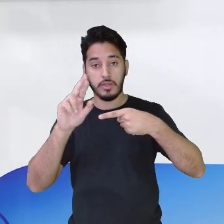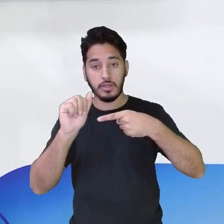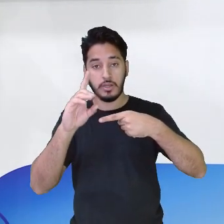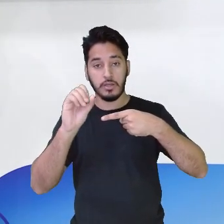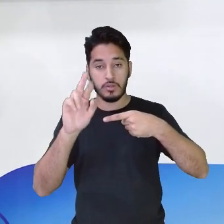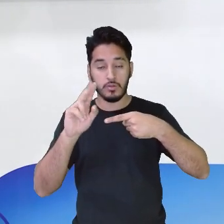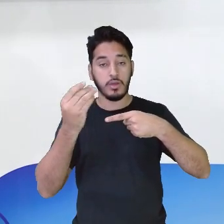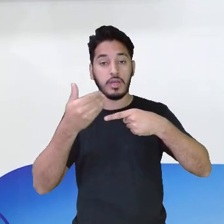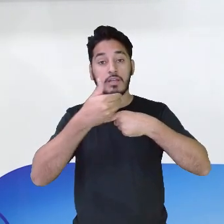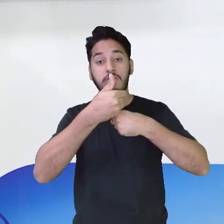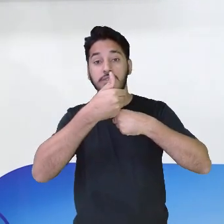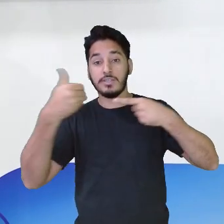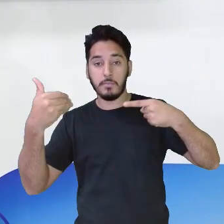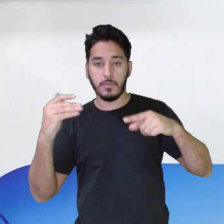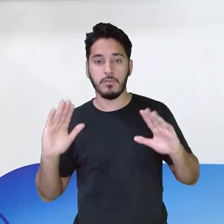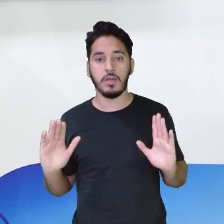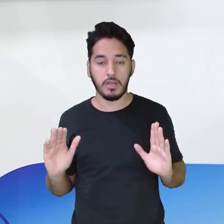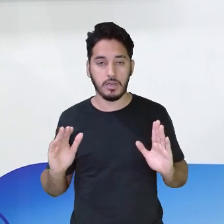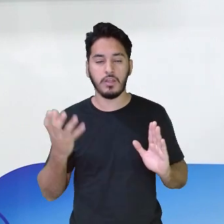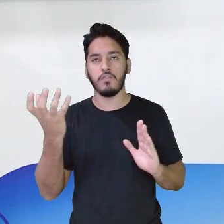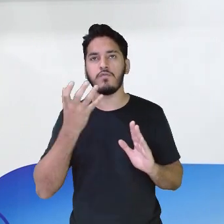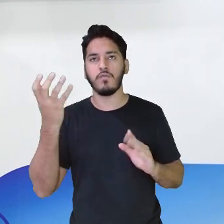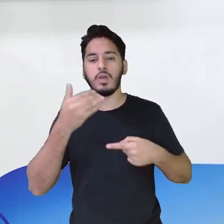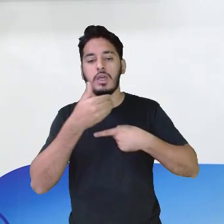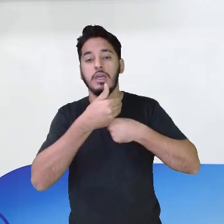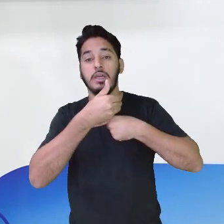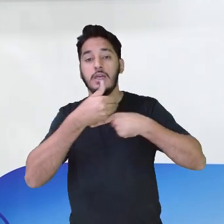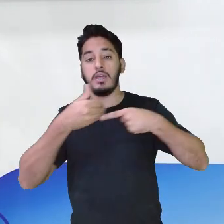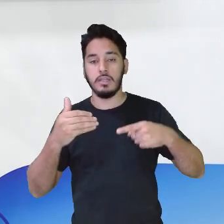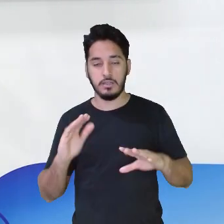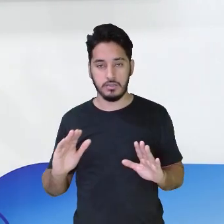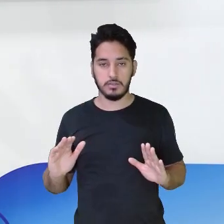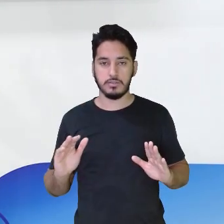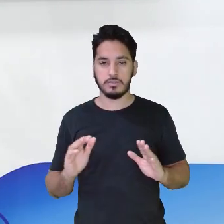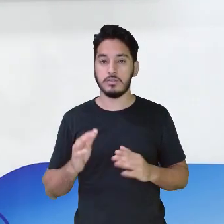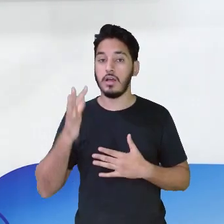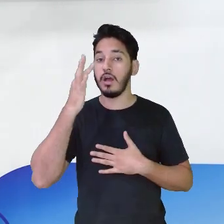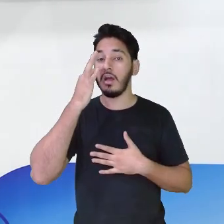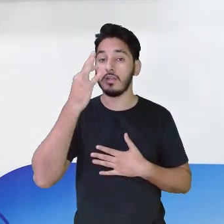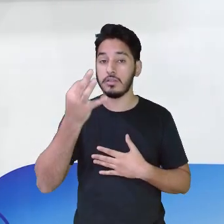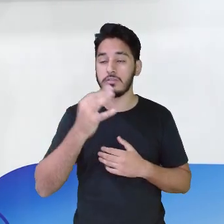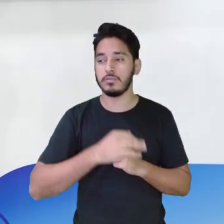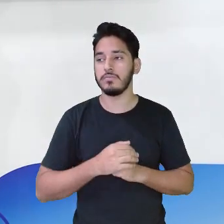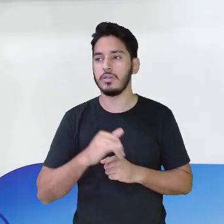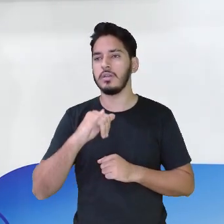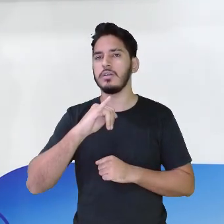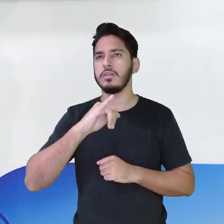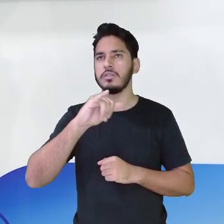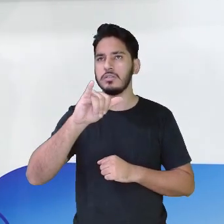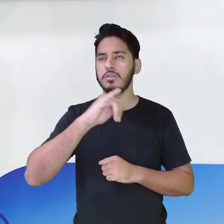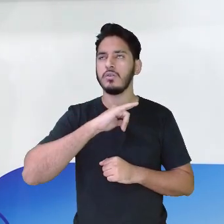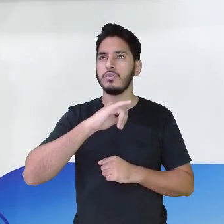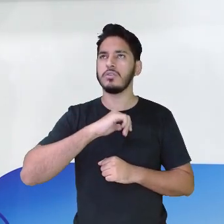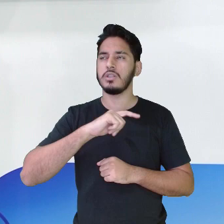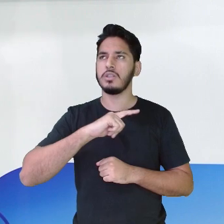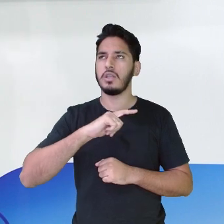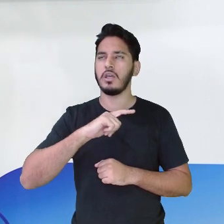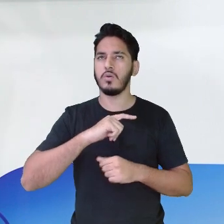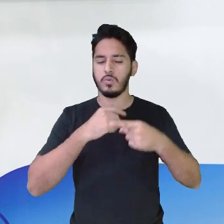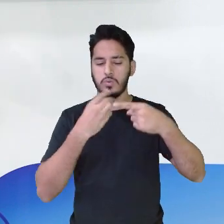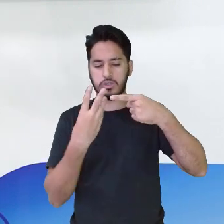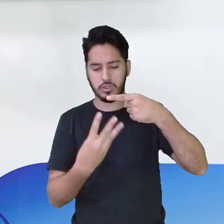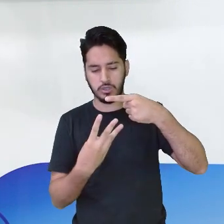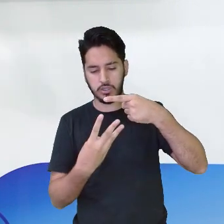vou separar, a parte que eu vou querer dessa fração. Presta atenção, se eu tenho o meu denominador 3,